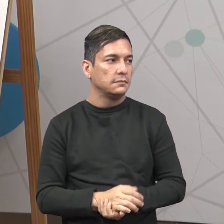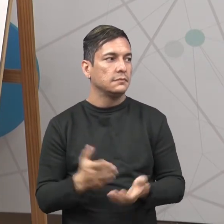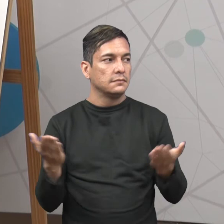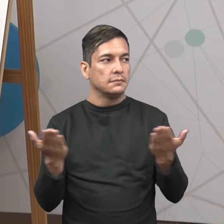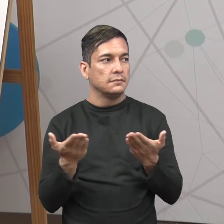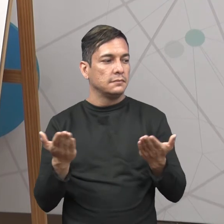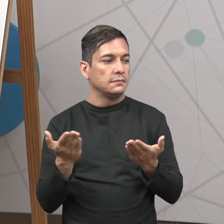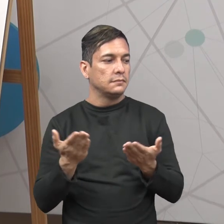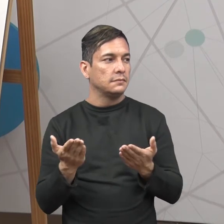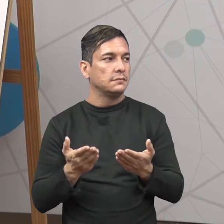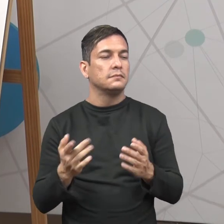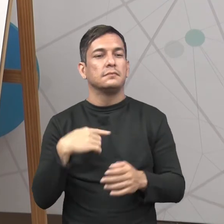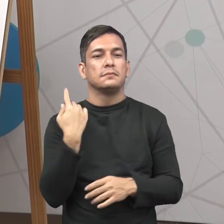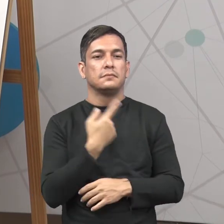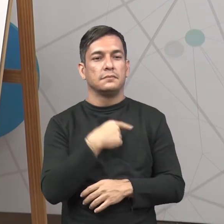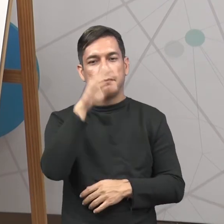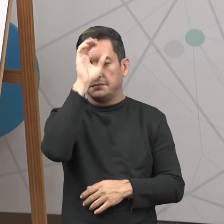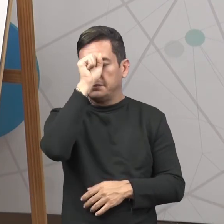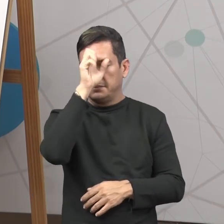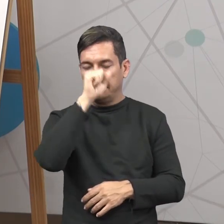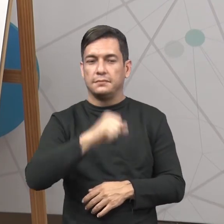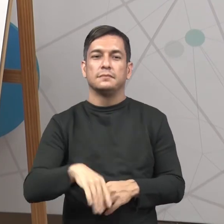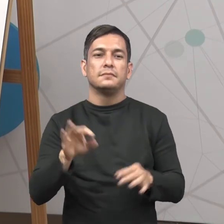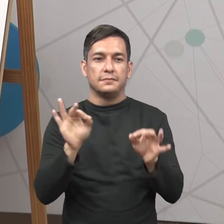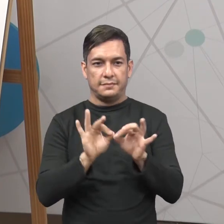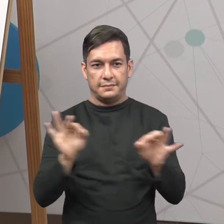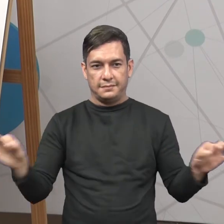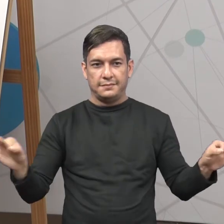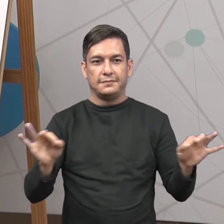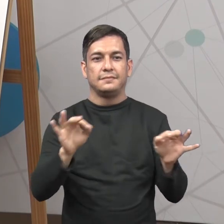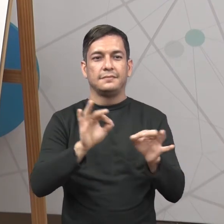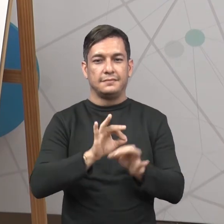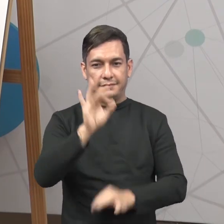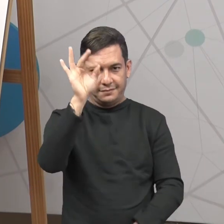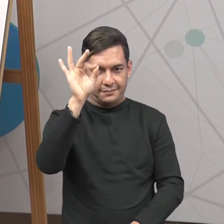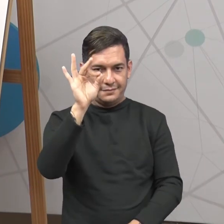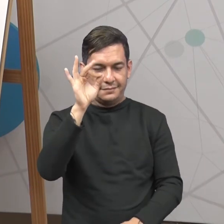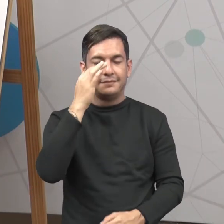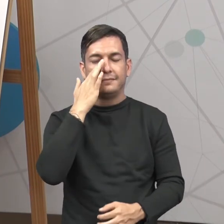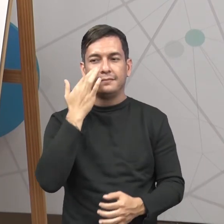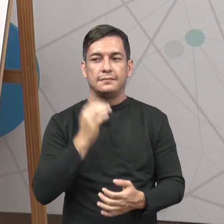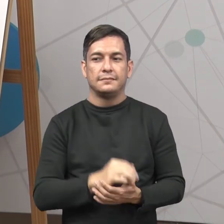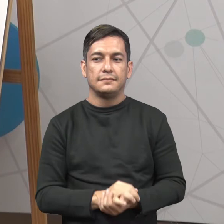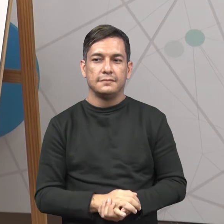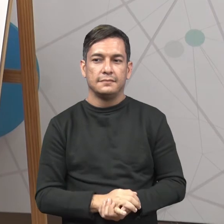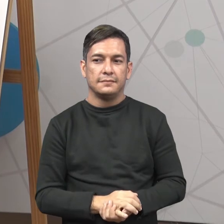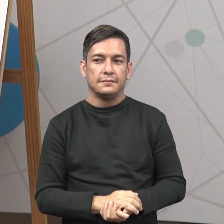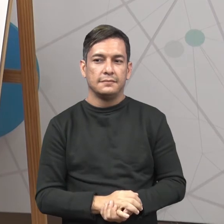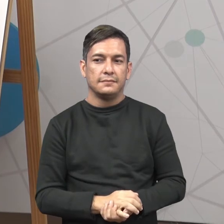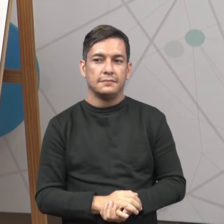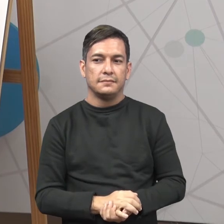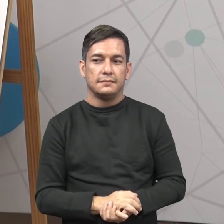Hoje aprendemos sobre medidas de comprimento.